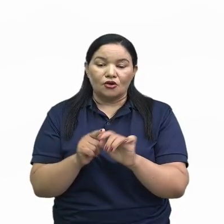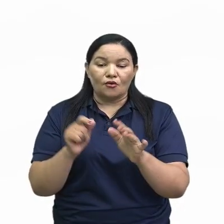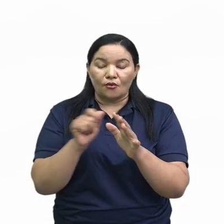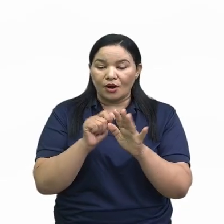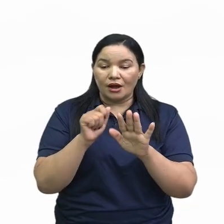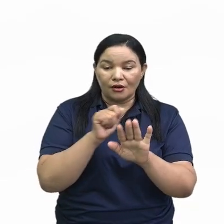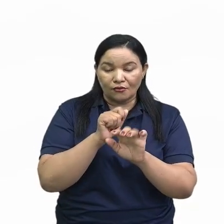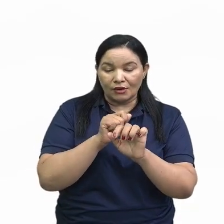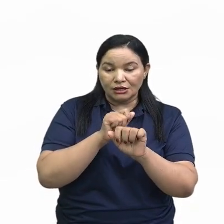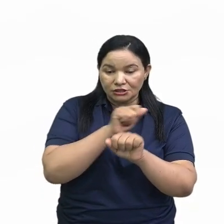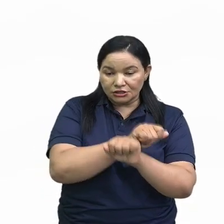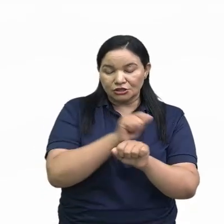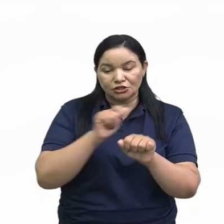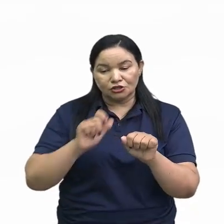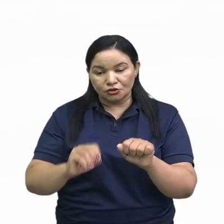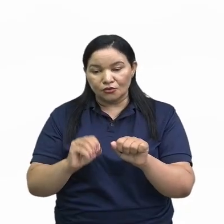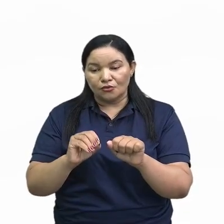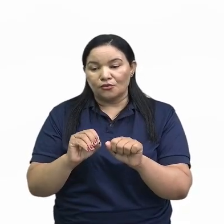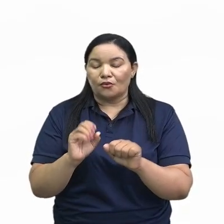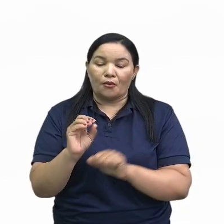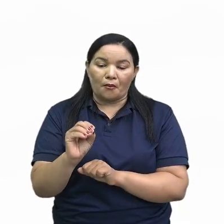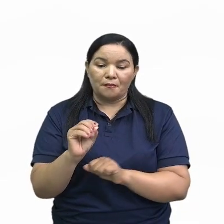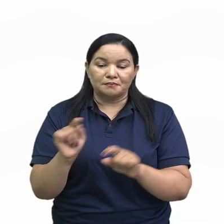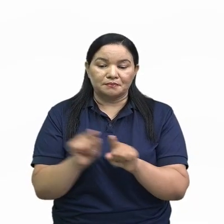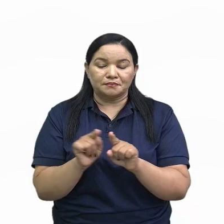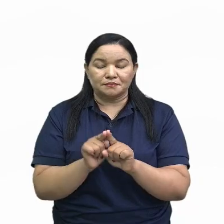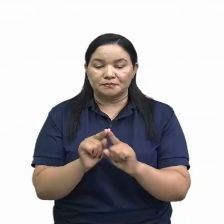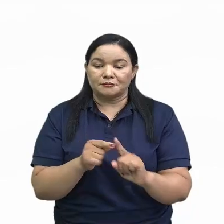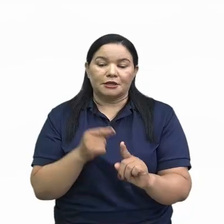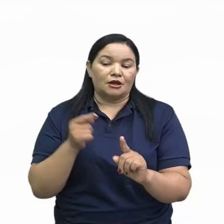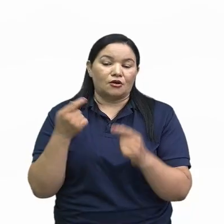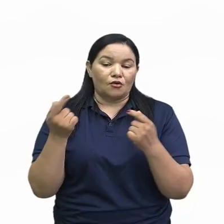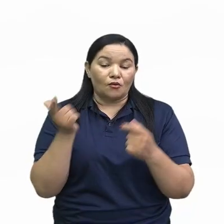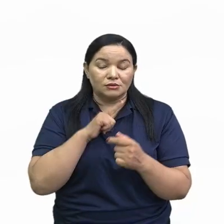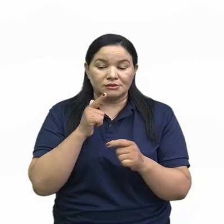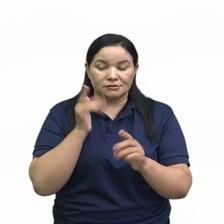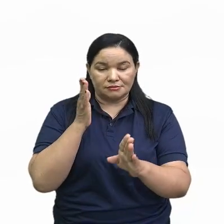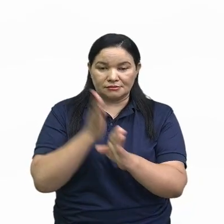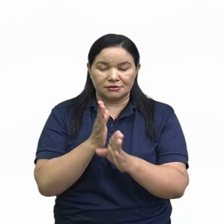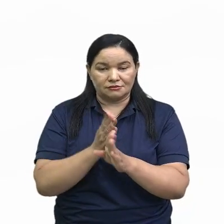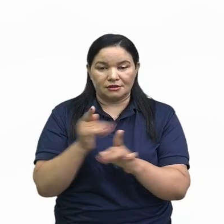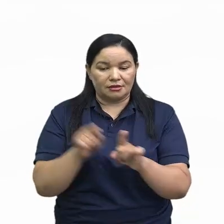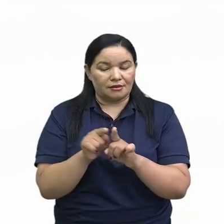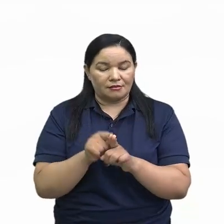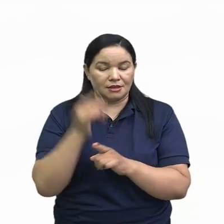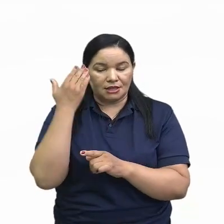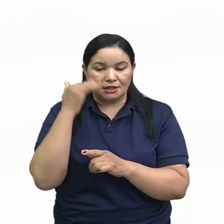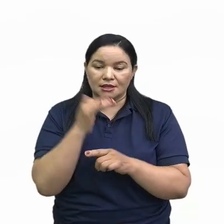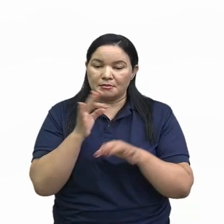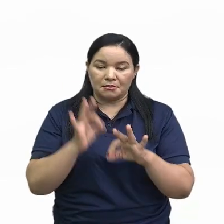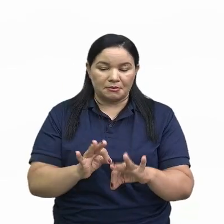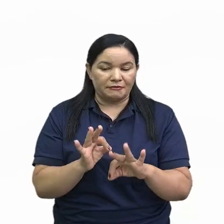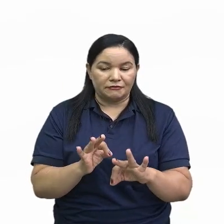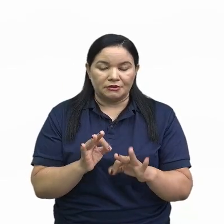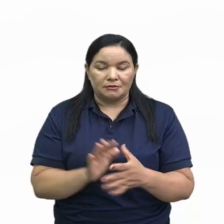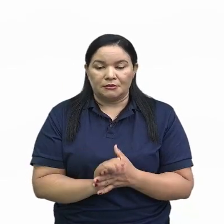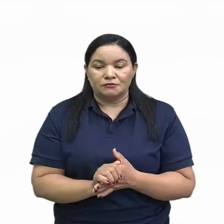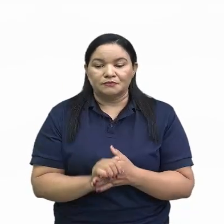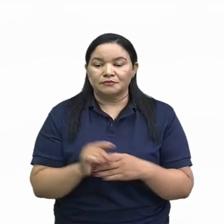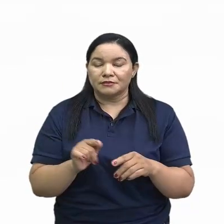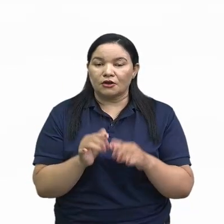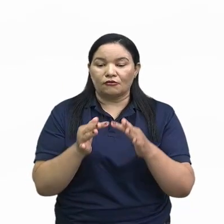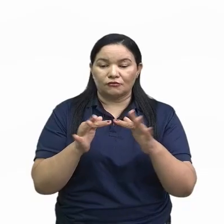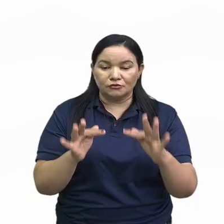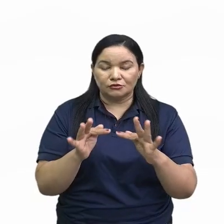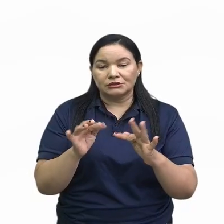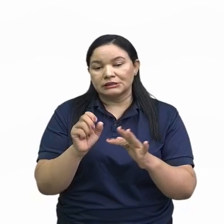que vem. Apesar dessa omissão, eu consigo identificar perfeitamente e compreender perfeitamente esse enunciado. Então, por não estar escrito, por